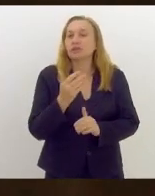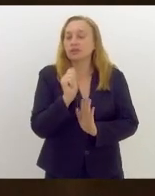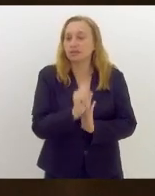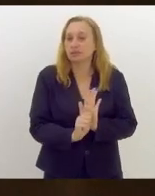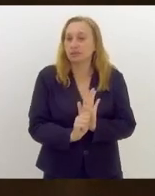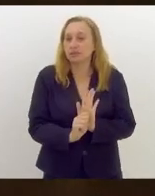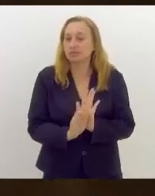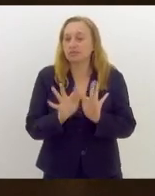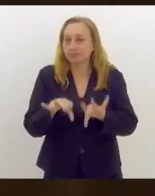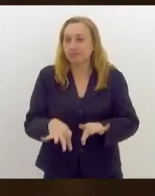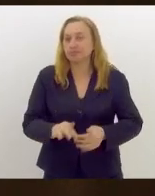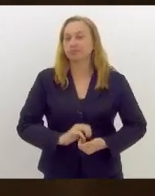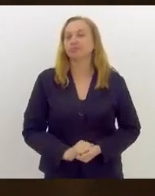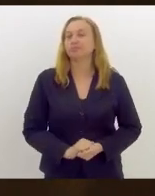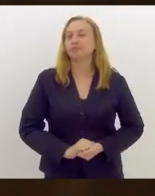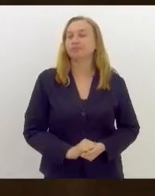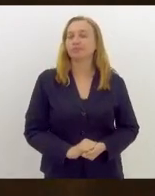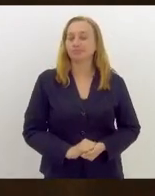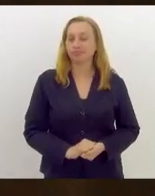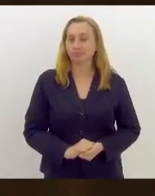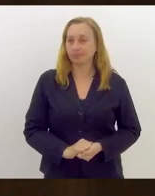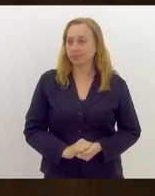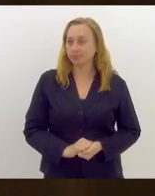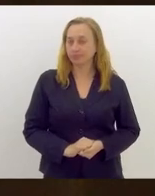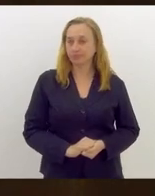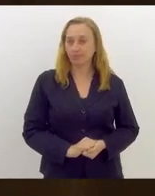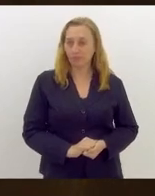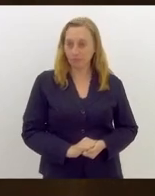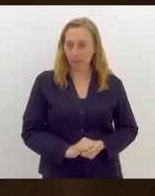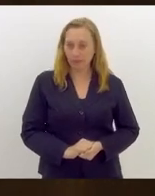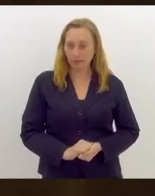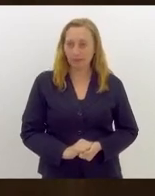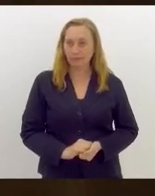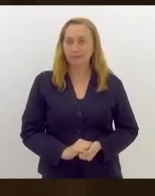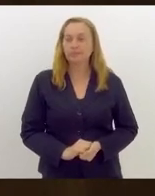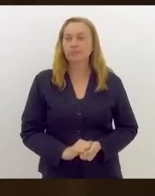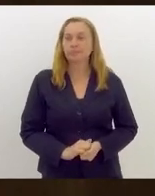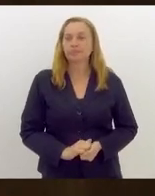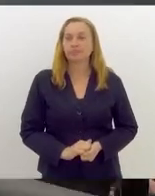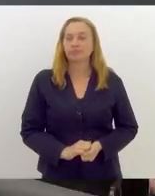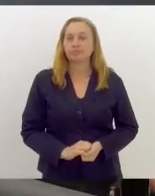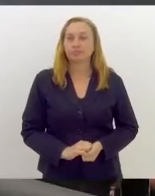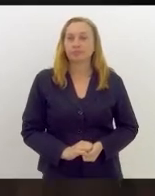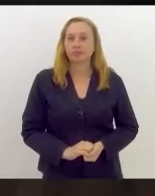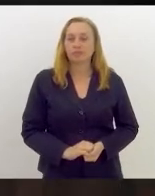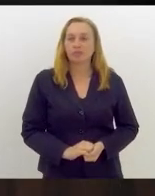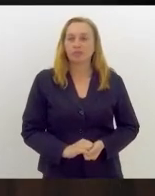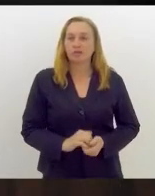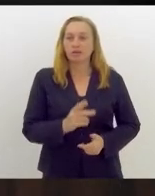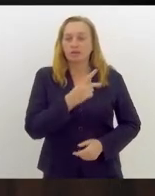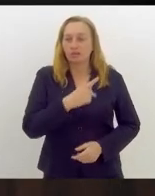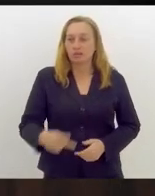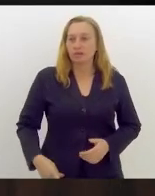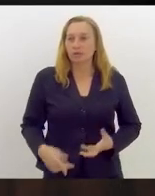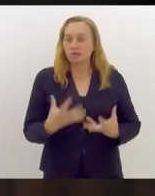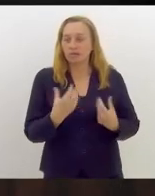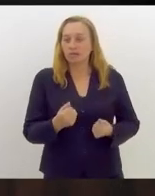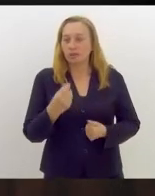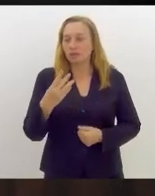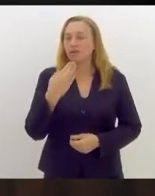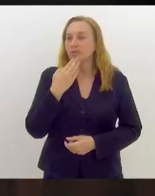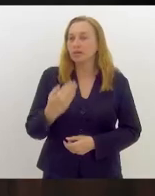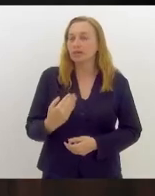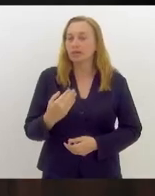pedindo a vossa excelência forma final de redação a presença de fer pedido vossa excelência